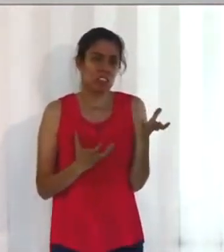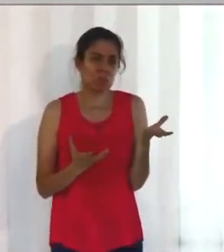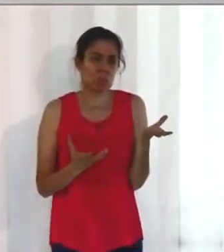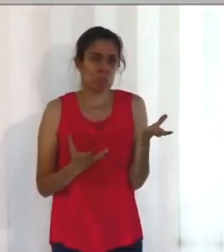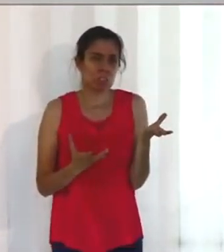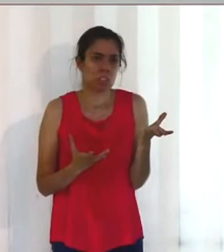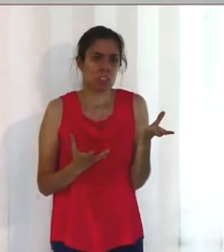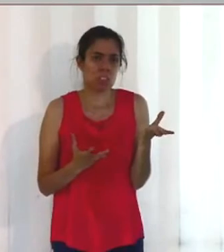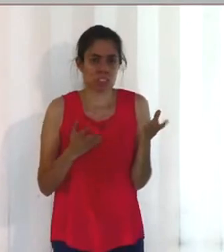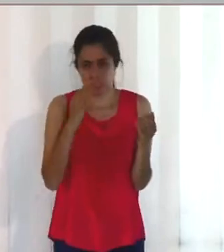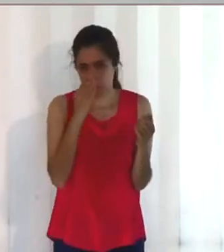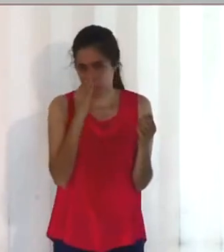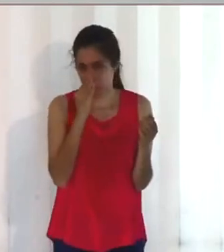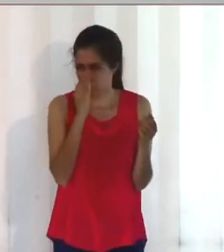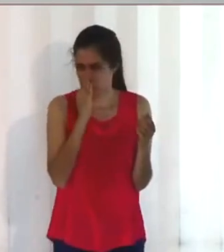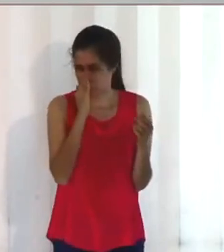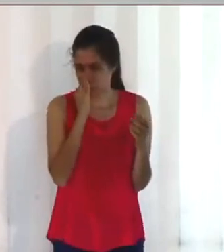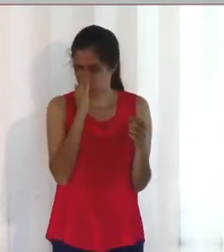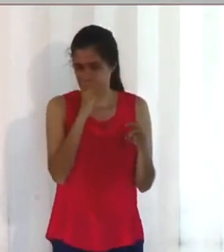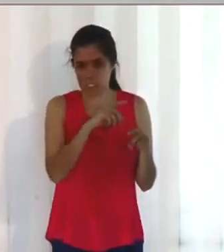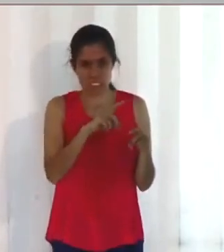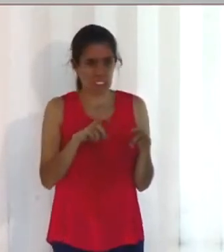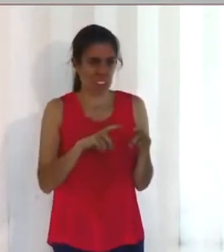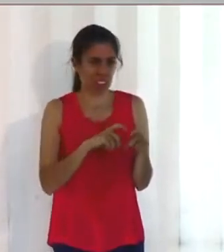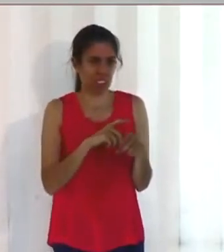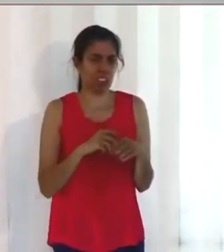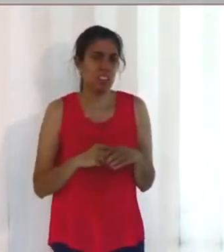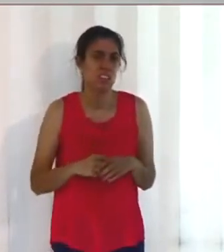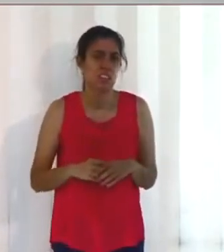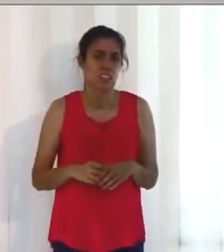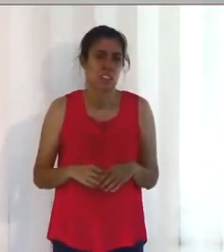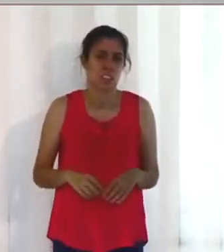que nós aprenderemos que em momentos como este,